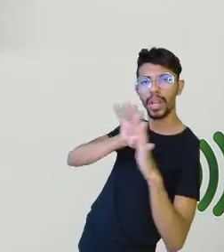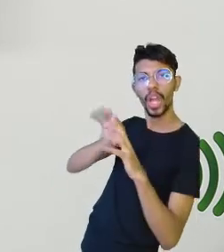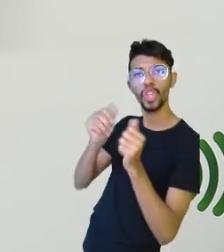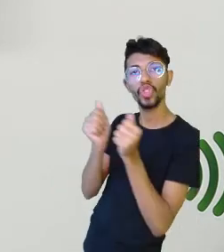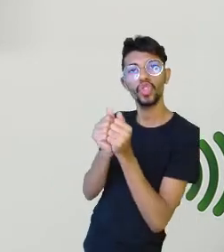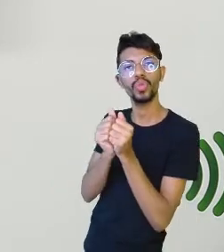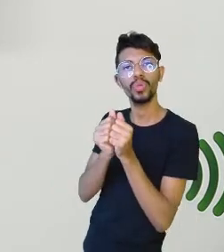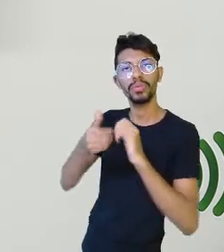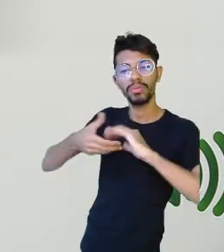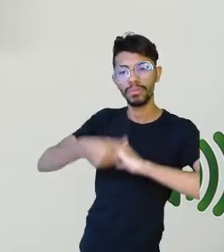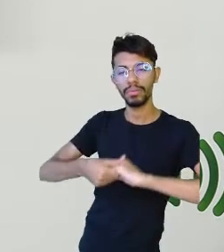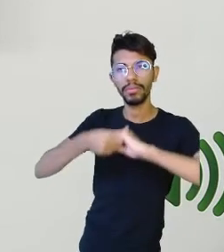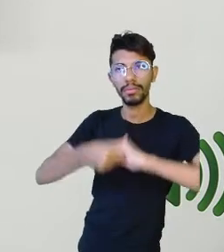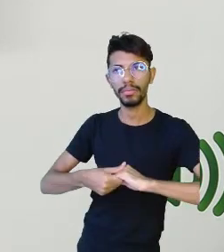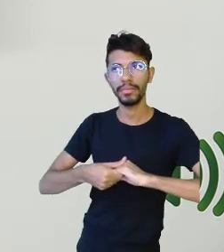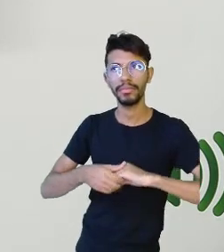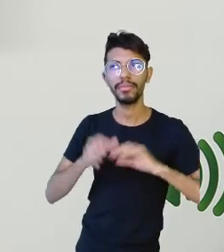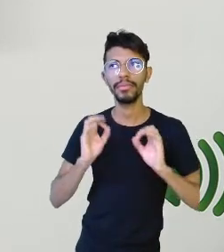àquela árvore.